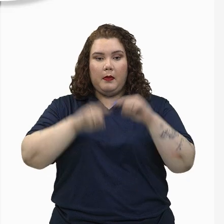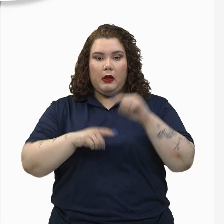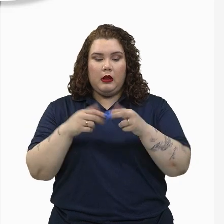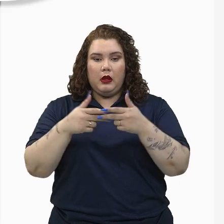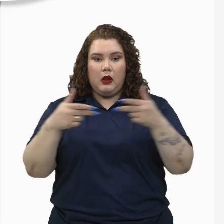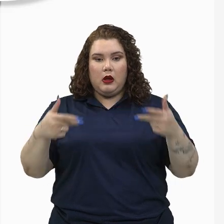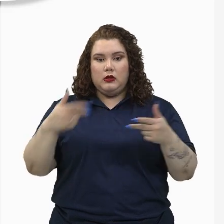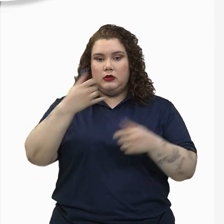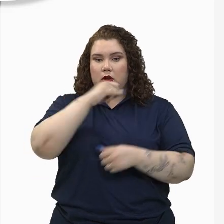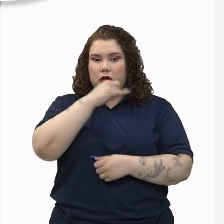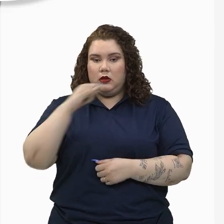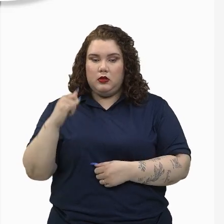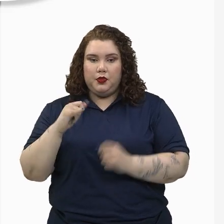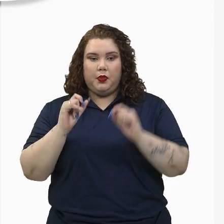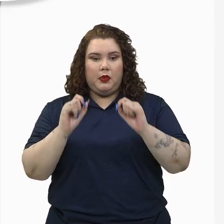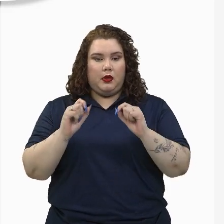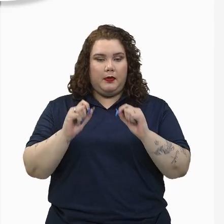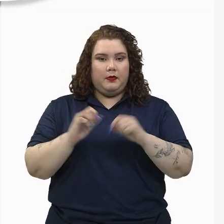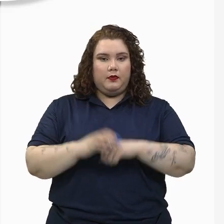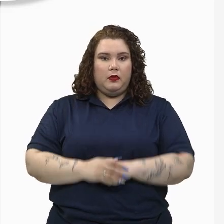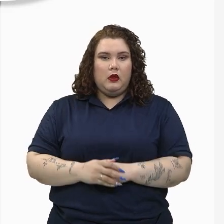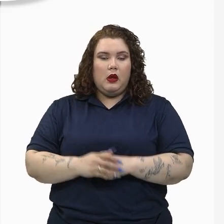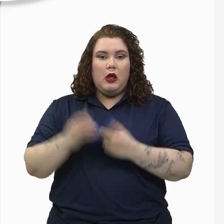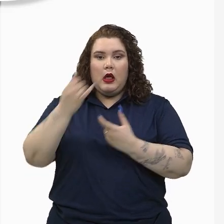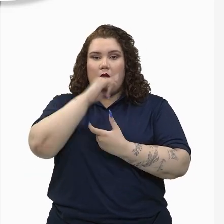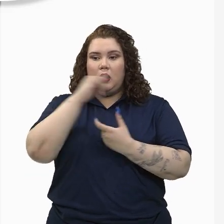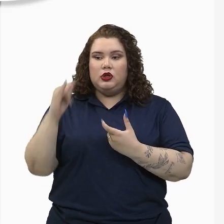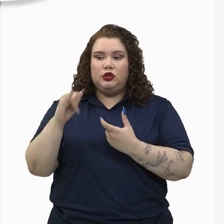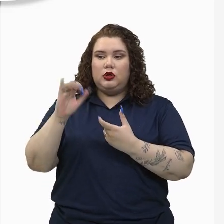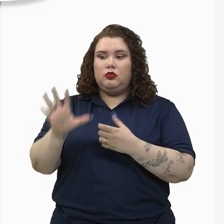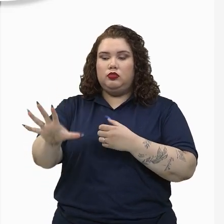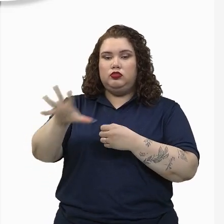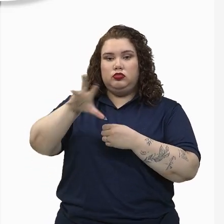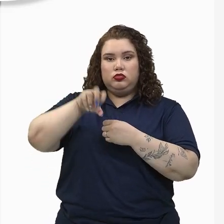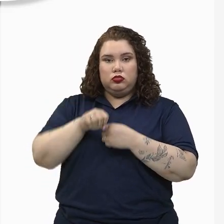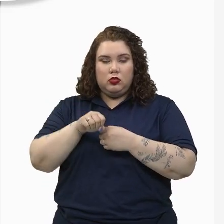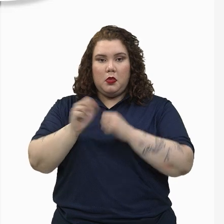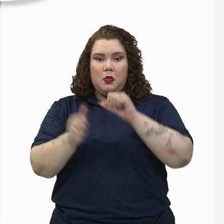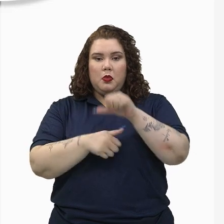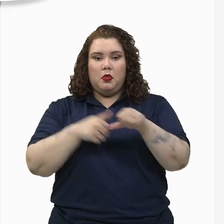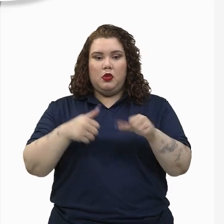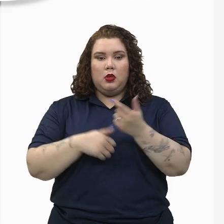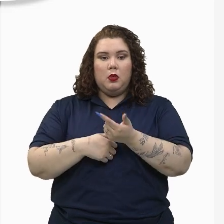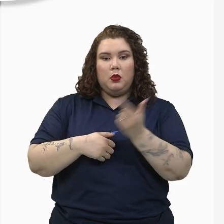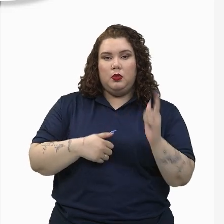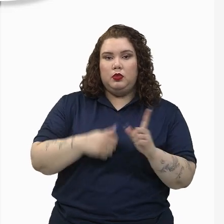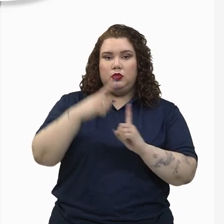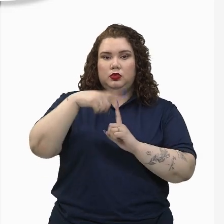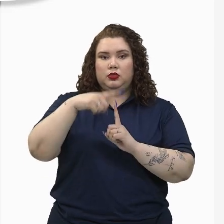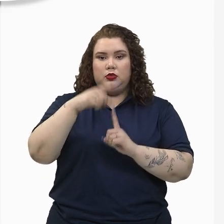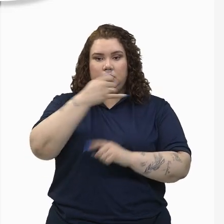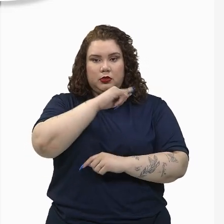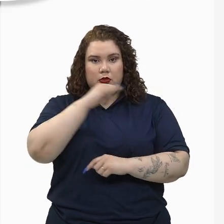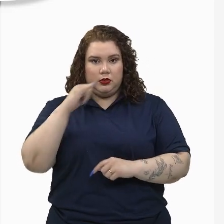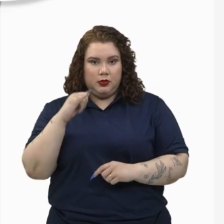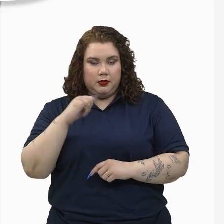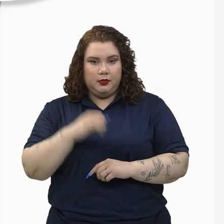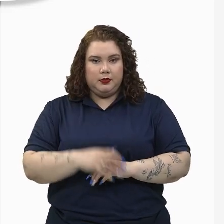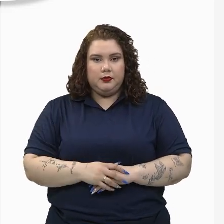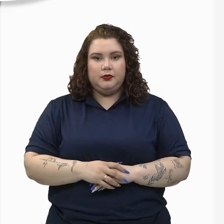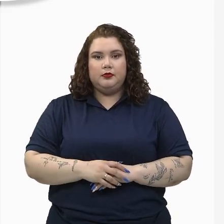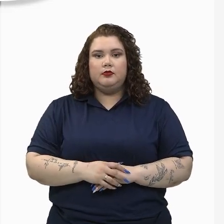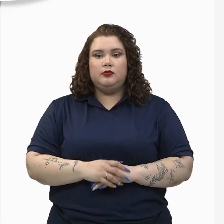elétricos que transformam a energia elétrica em outras formas de energia, em